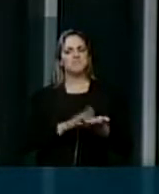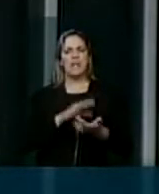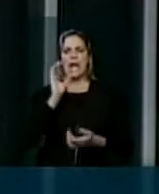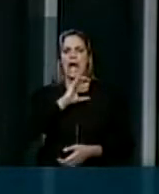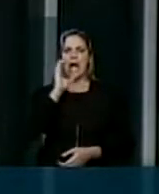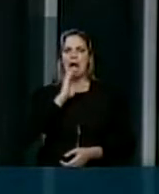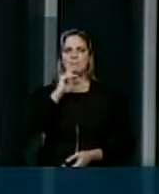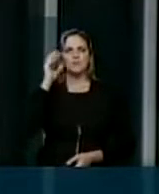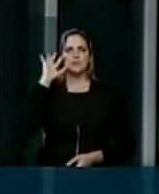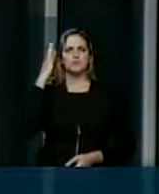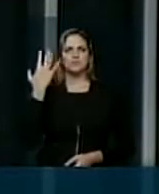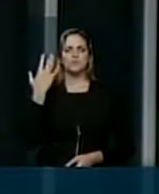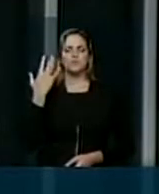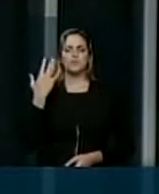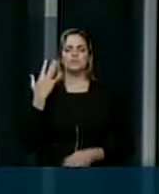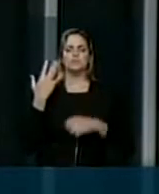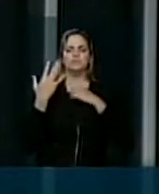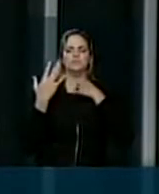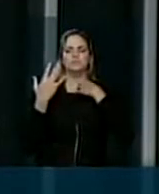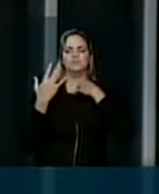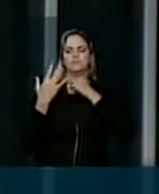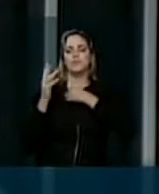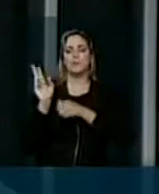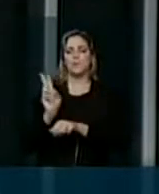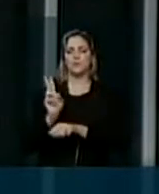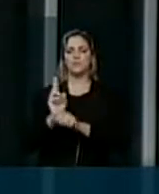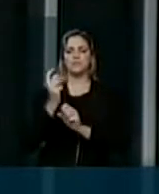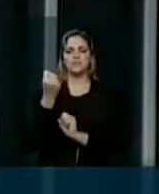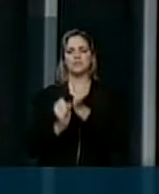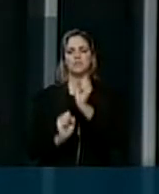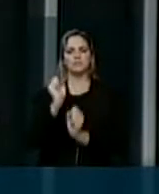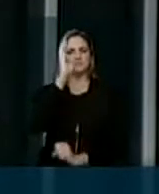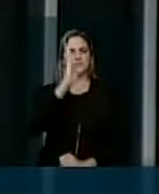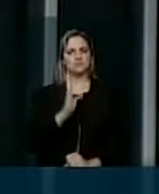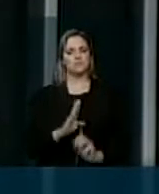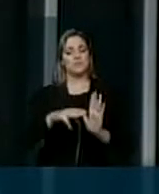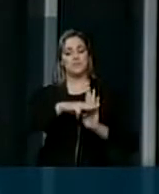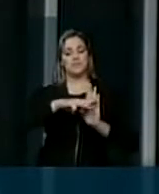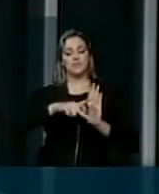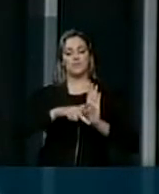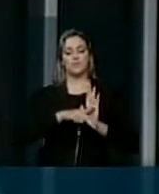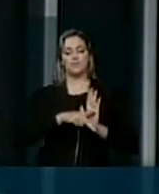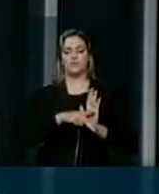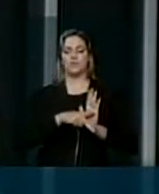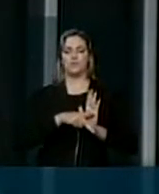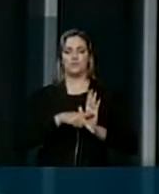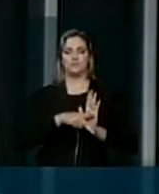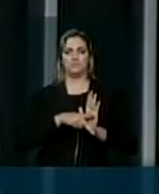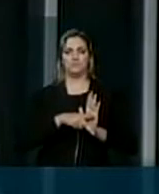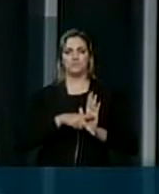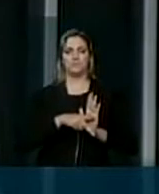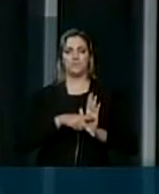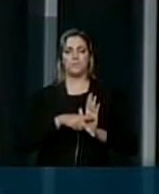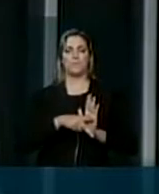nessa discussão que se arrasta aí por muitos anos, que é a questão do Código Florestal. Obviamente que nenhum dos lados sairá